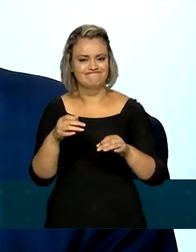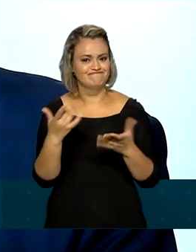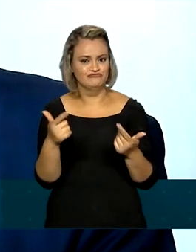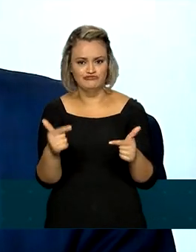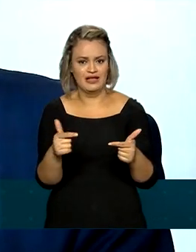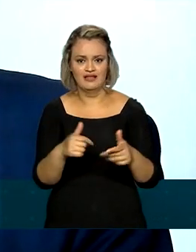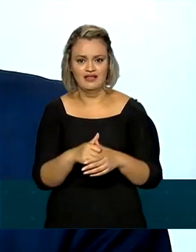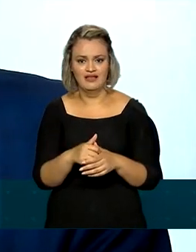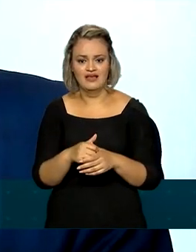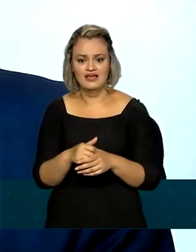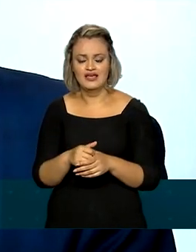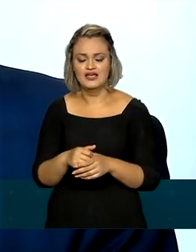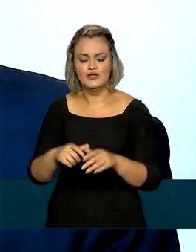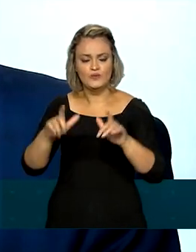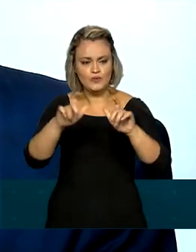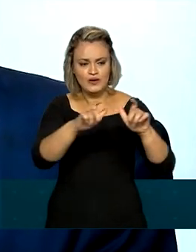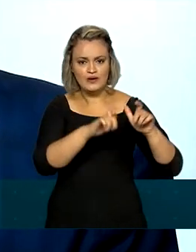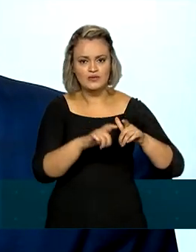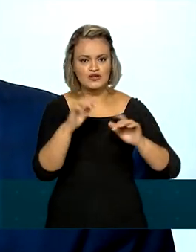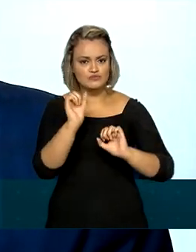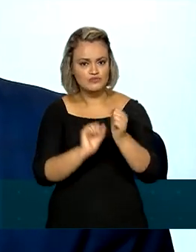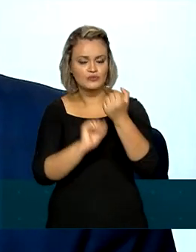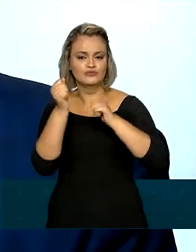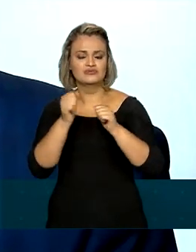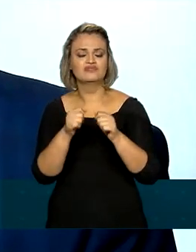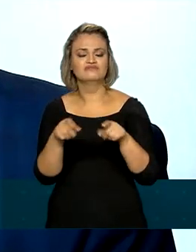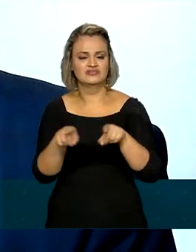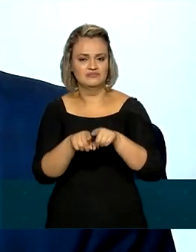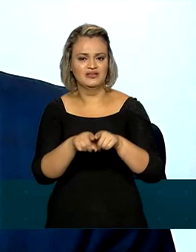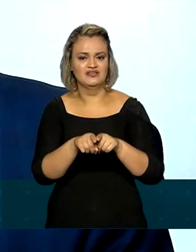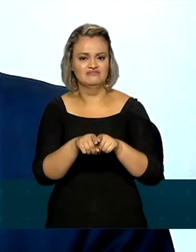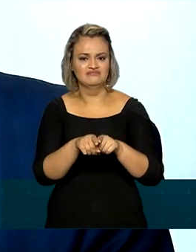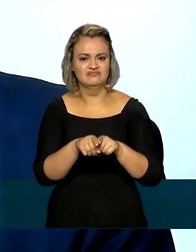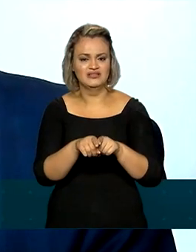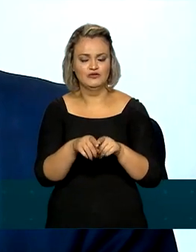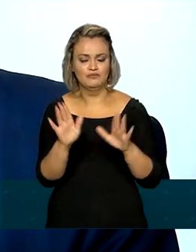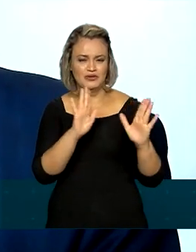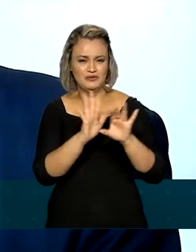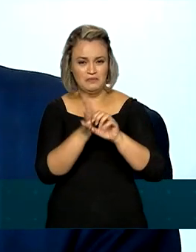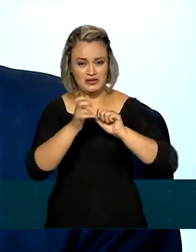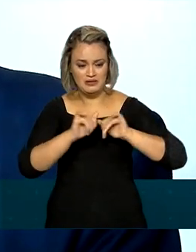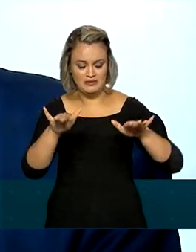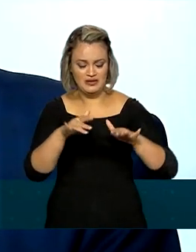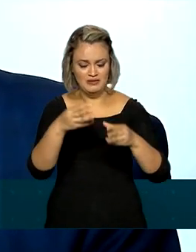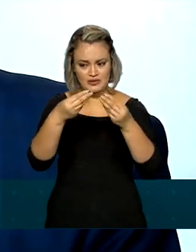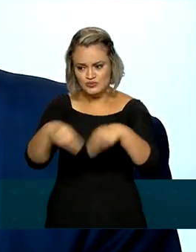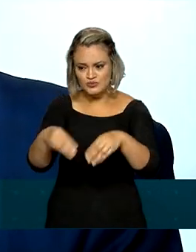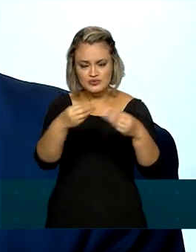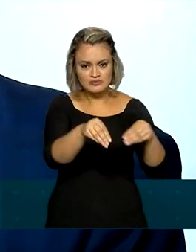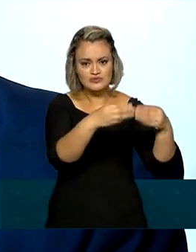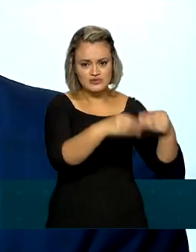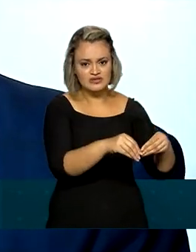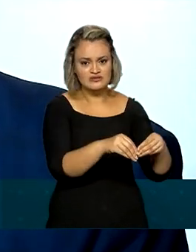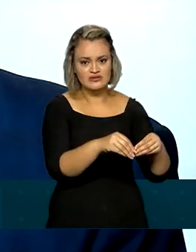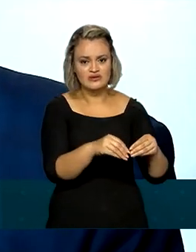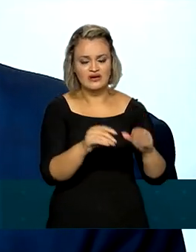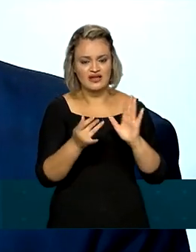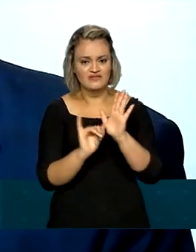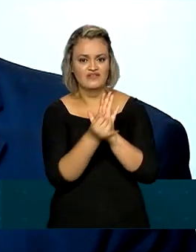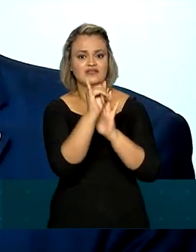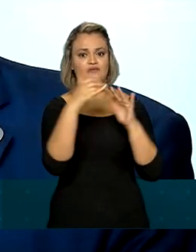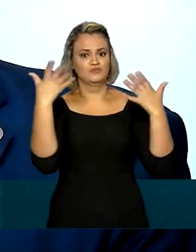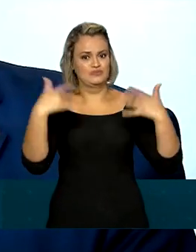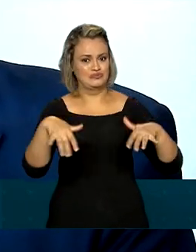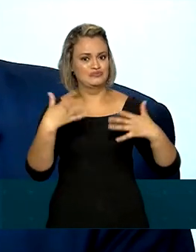a desorganização das cadeias produtivas, também com o choque da pandemia, isso empurrou muito a inflação para